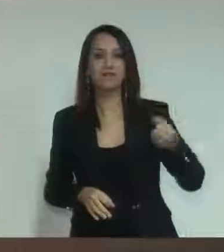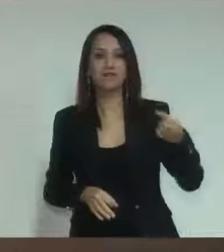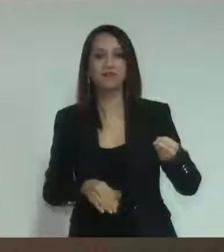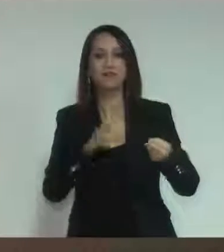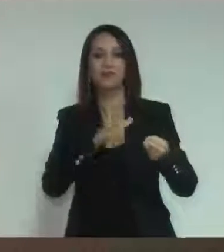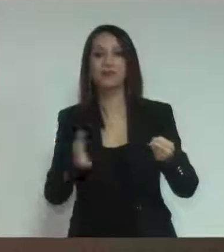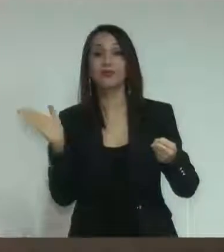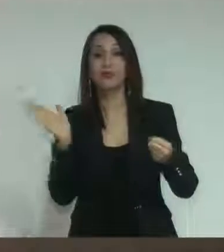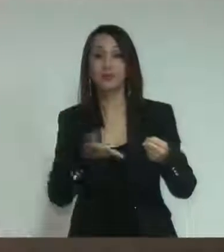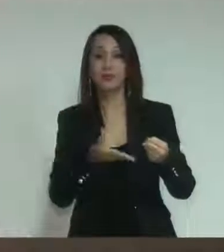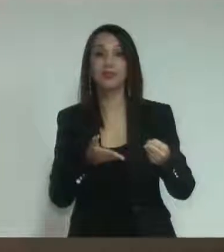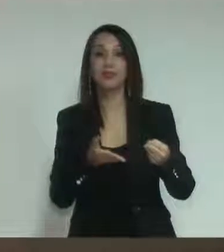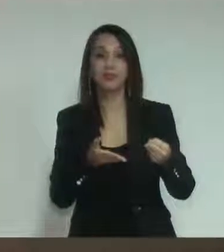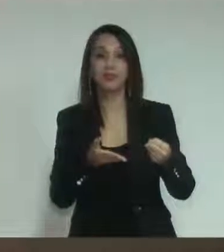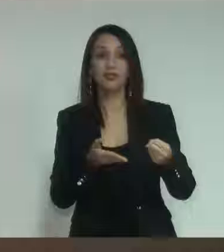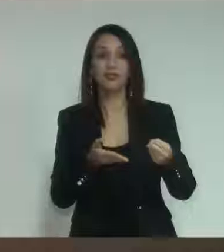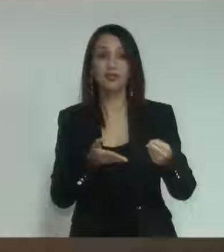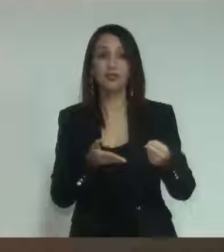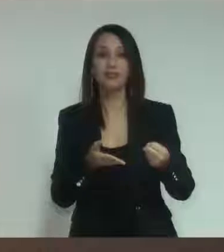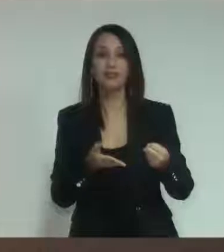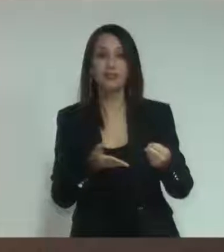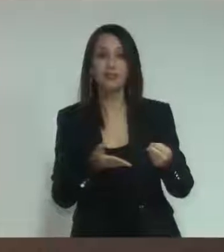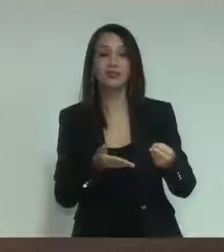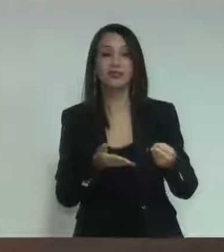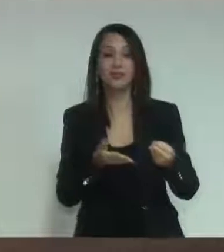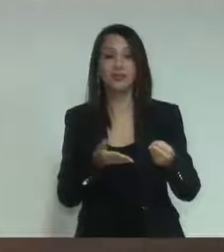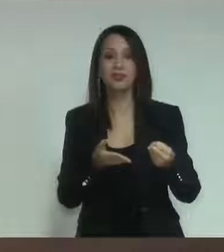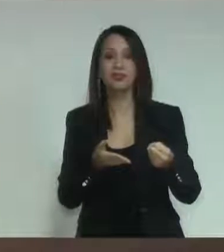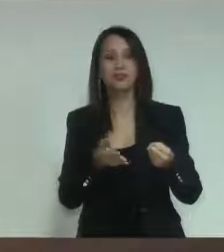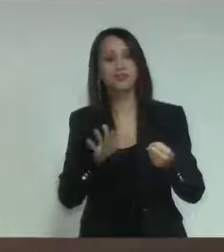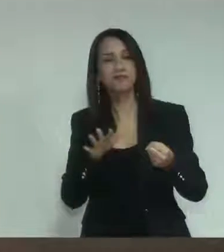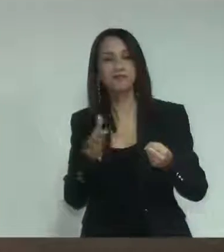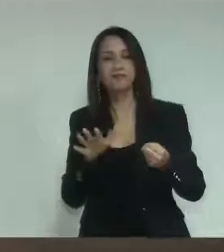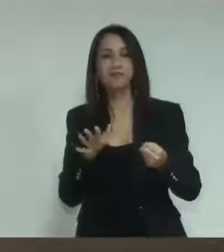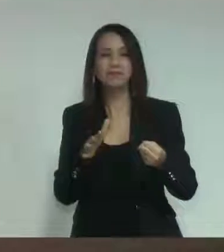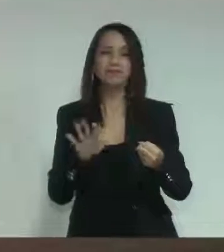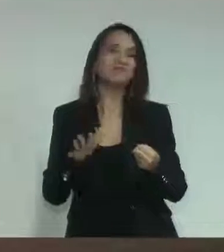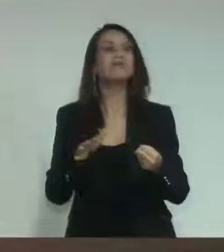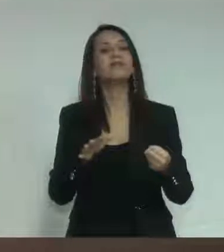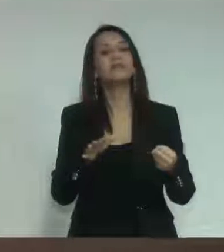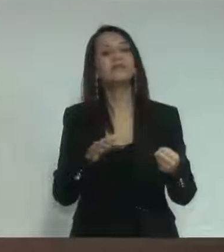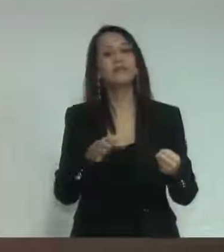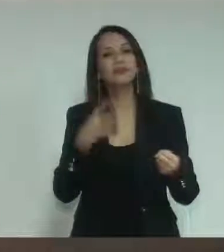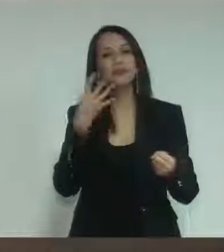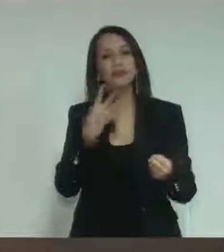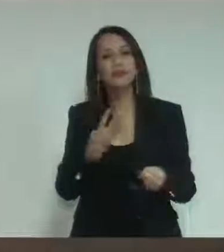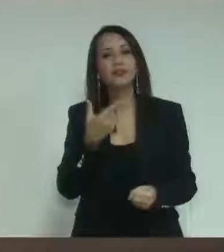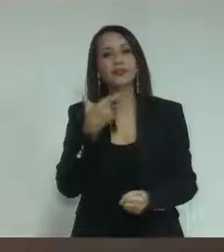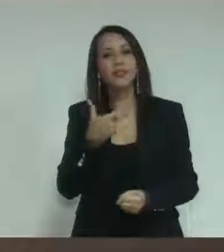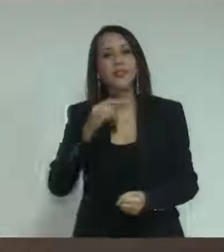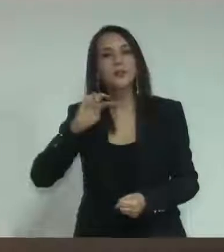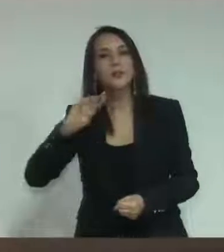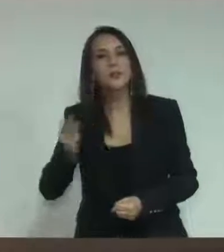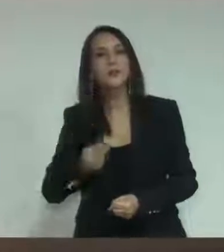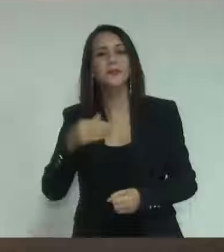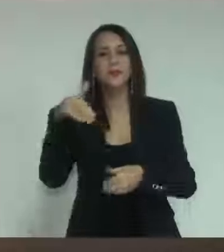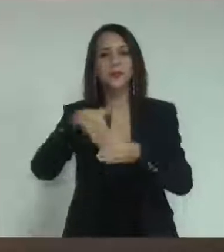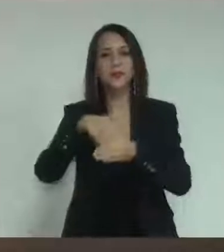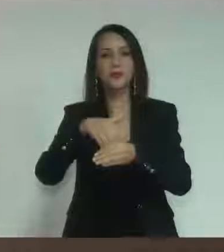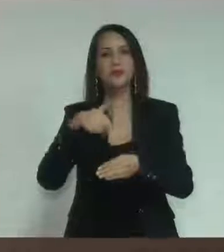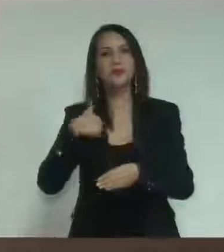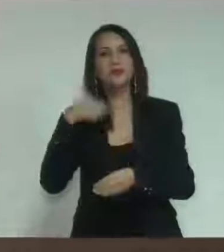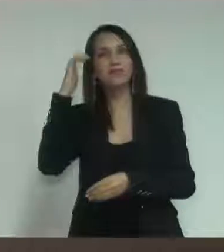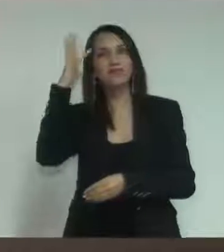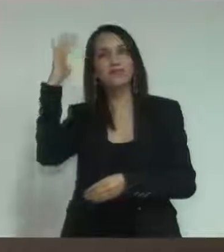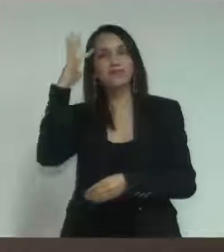nulo. E abstenção, que isso chega próximo a 42 milhões de votos. Não é? Então,